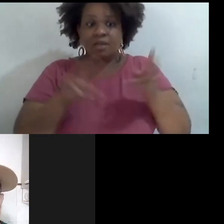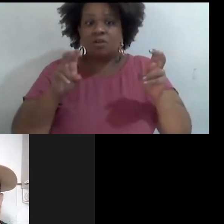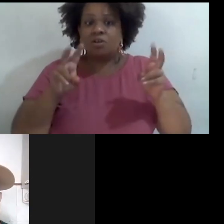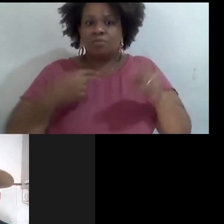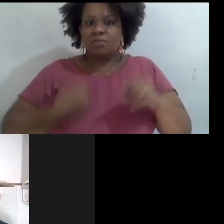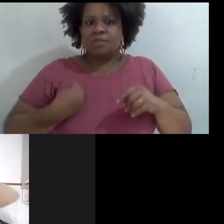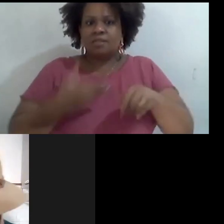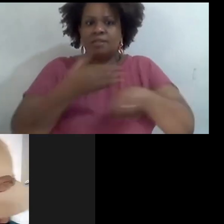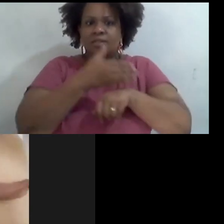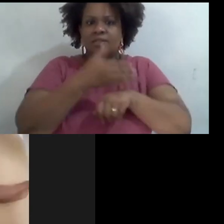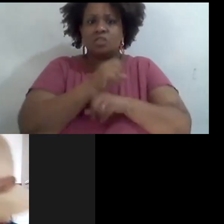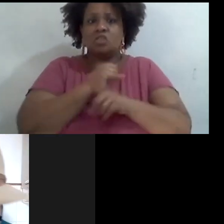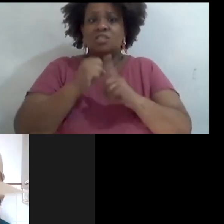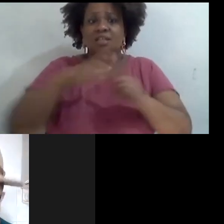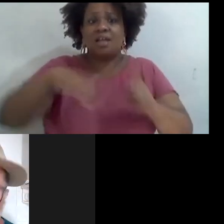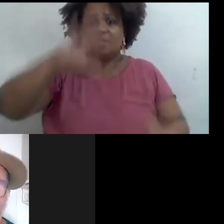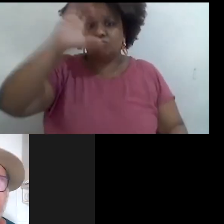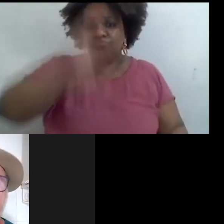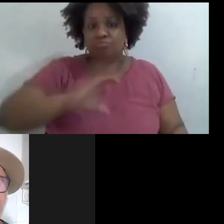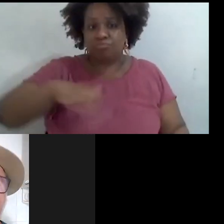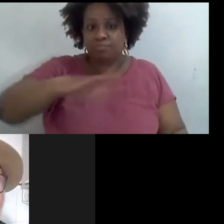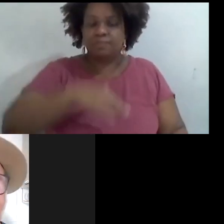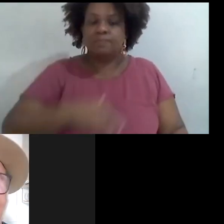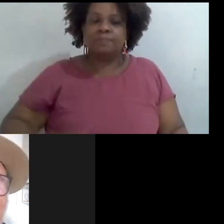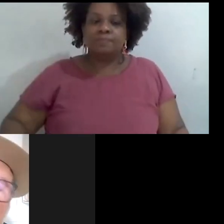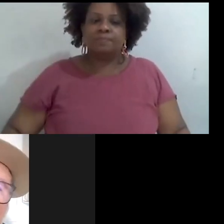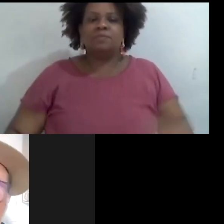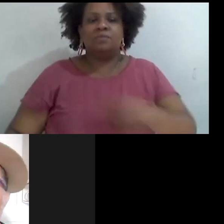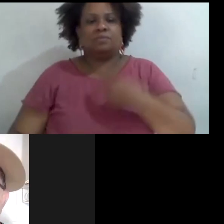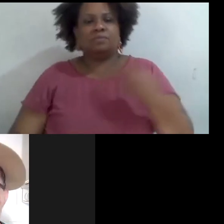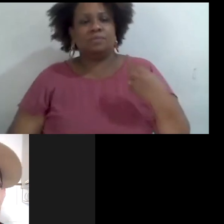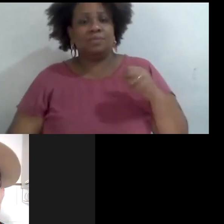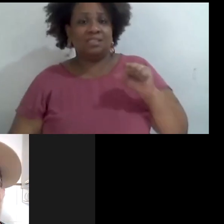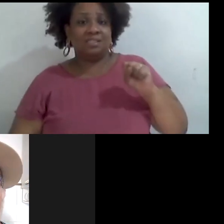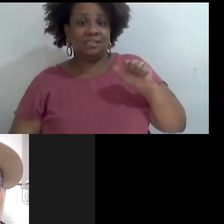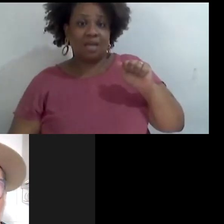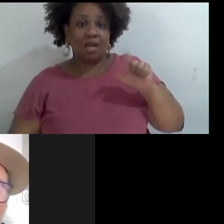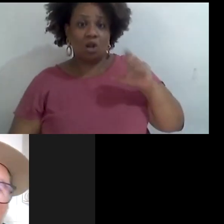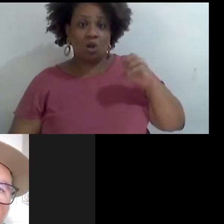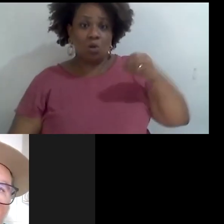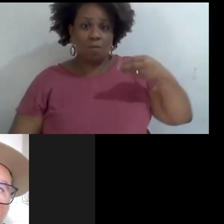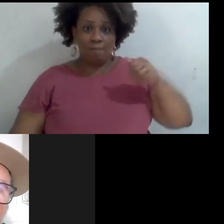da sociedade civil. Eu sou Salomão Pedro,